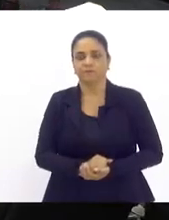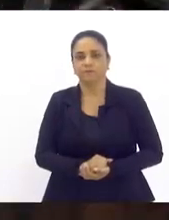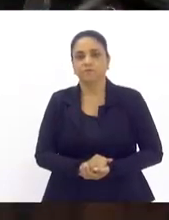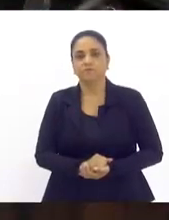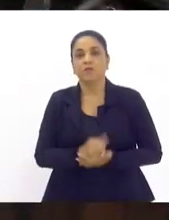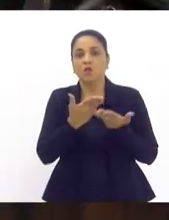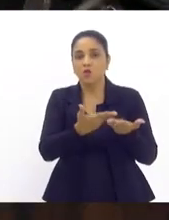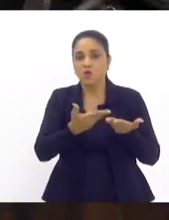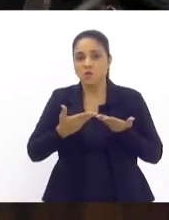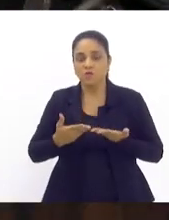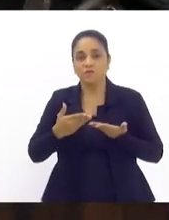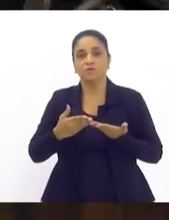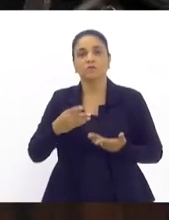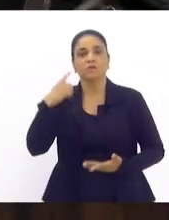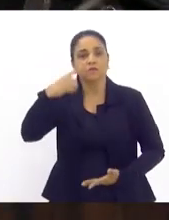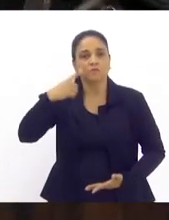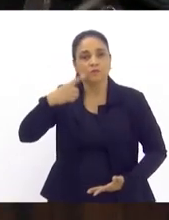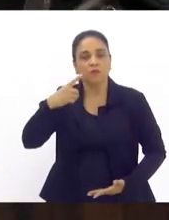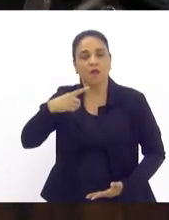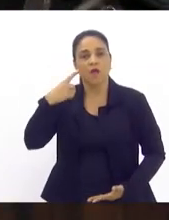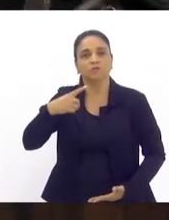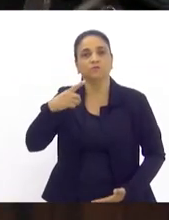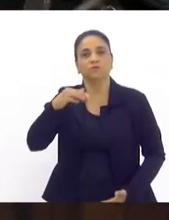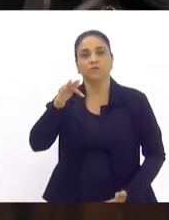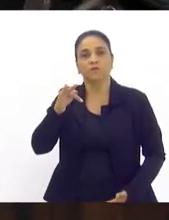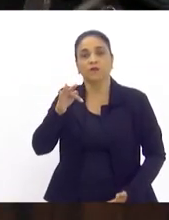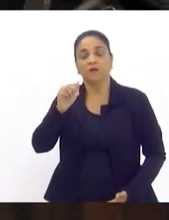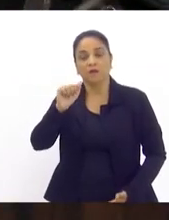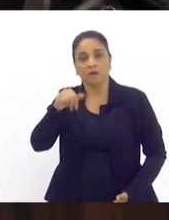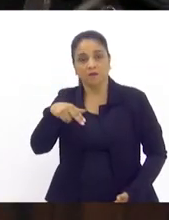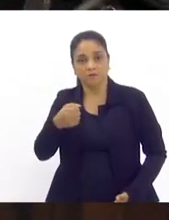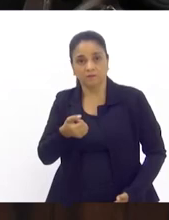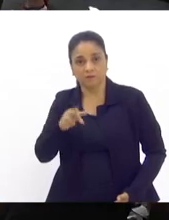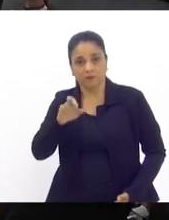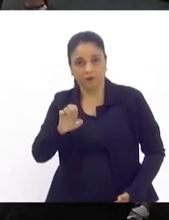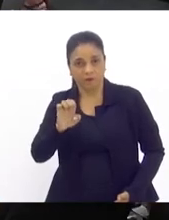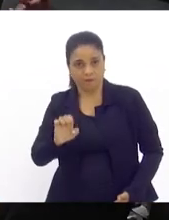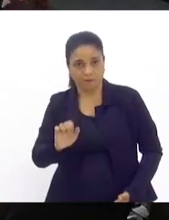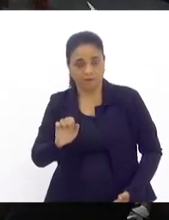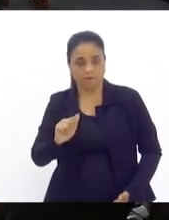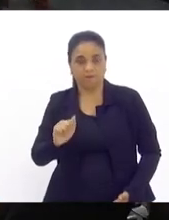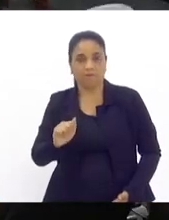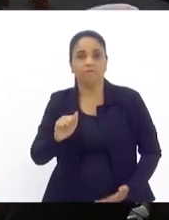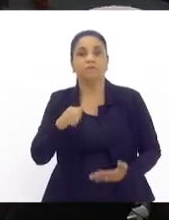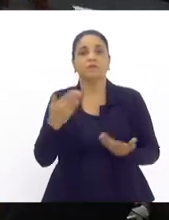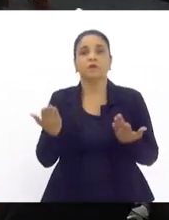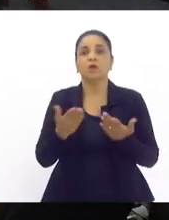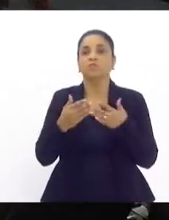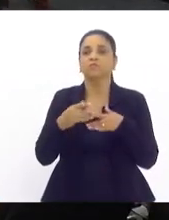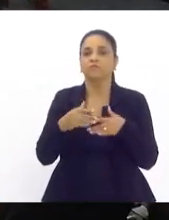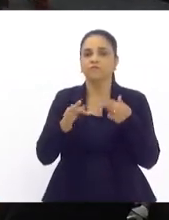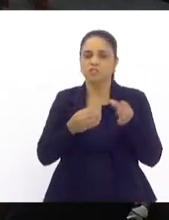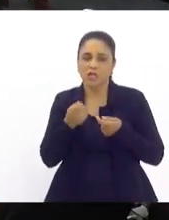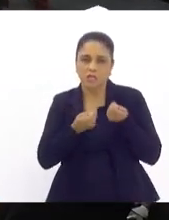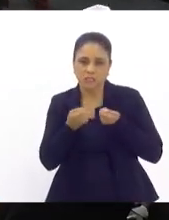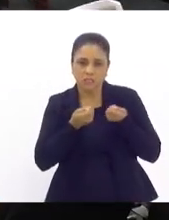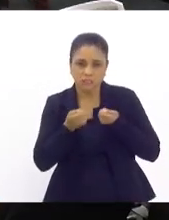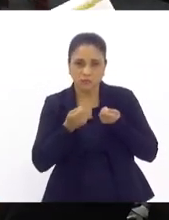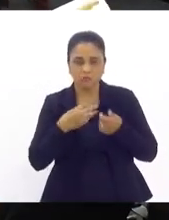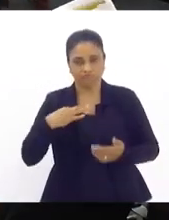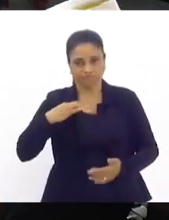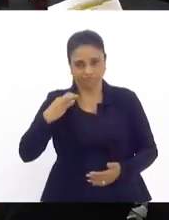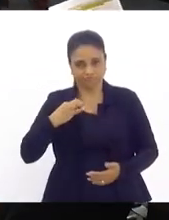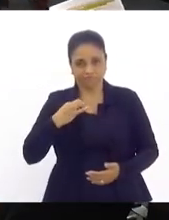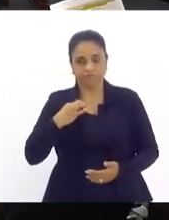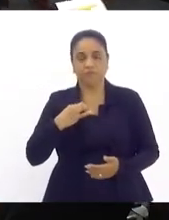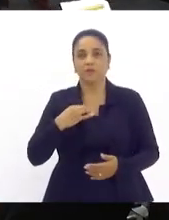Convido o deputado André Corrêa para emitir parecer pela Comissão de Orçamento, Finanças e Fiscalização. Está licenciado. Deputado Carlos Macedo, presente?